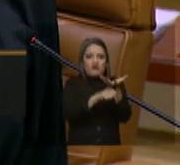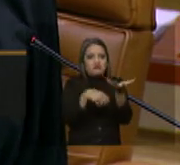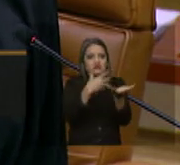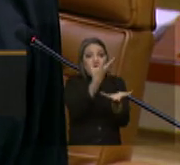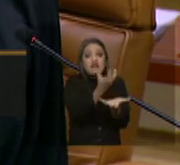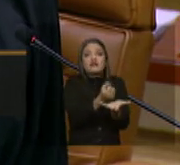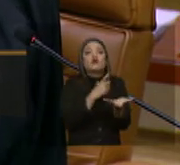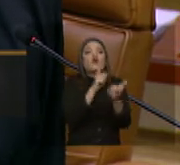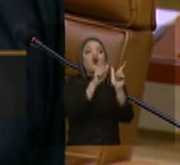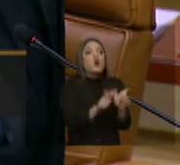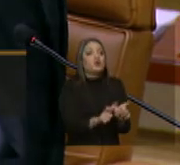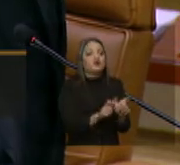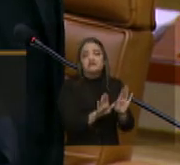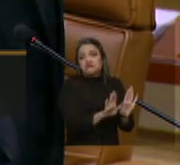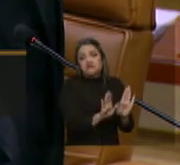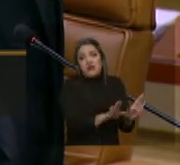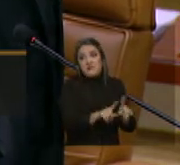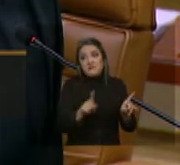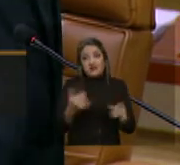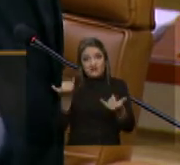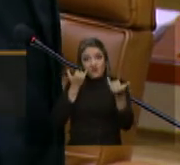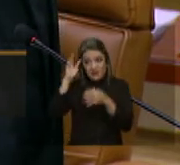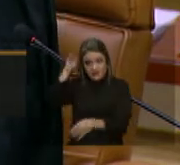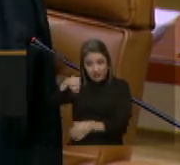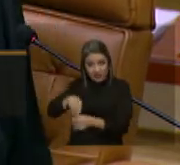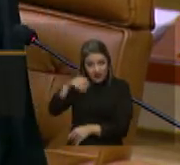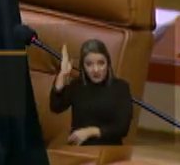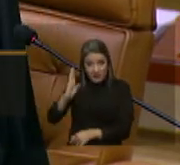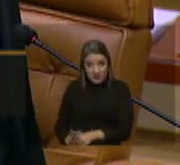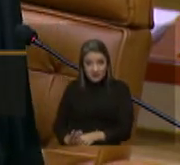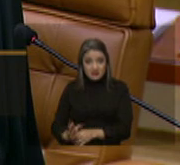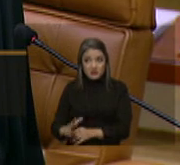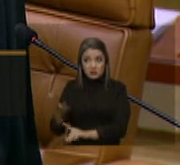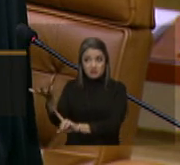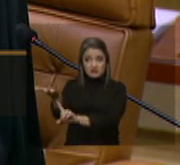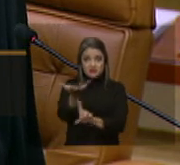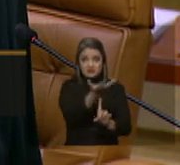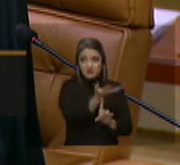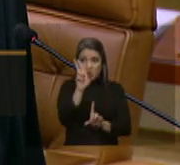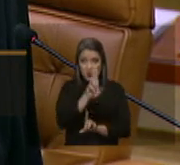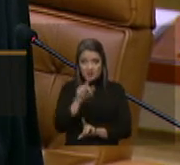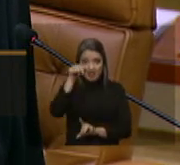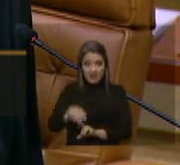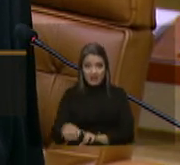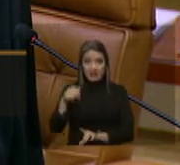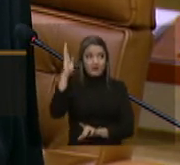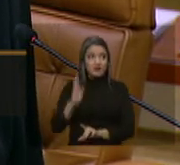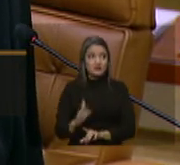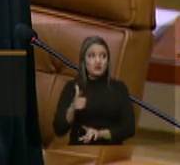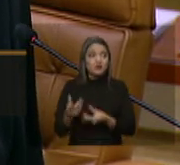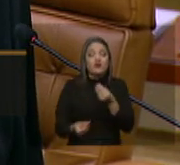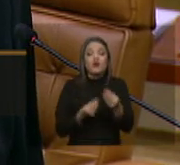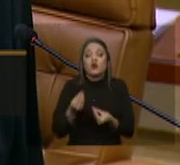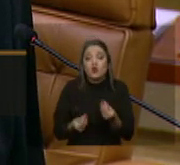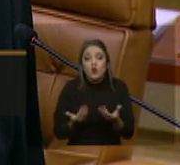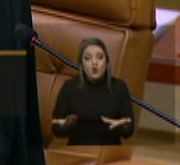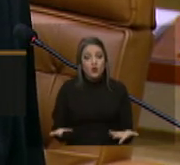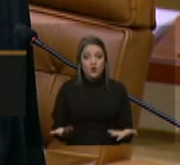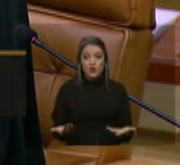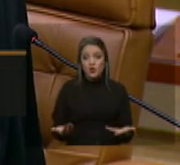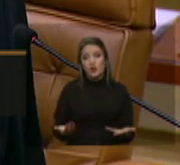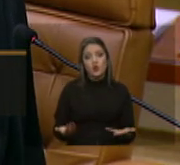Brasil aqui pelas antenas brasileiras não há como justificar a impossibilidade de obtenção é dessas provas